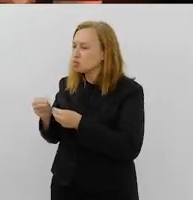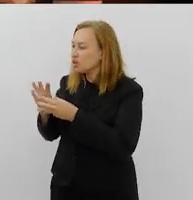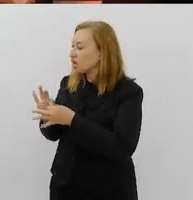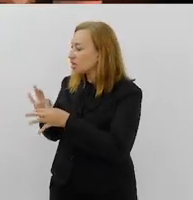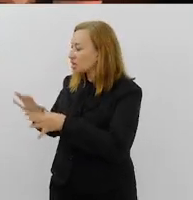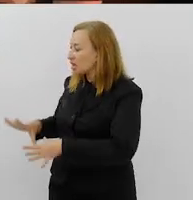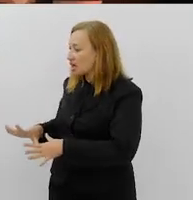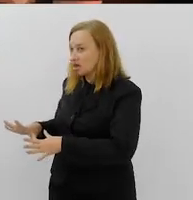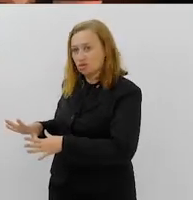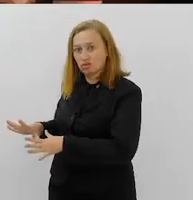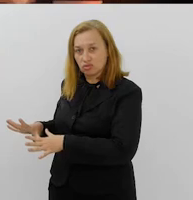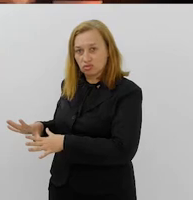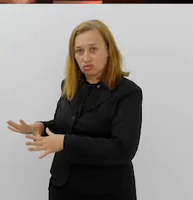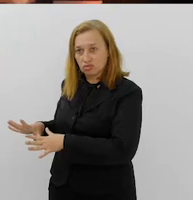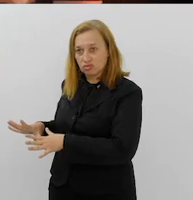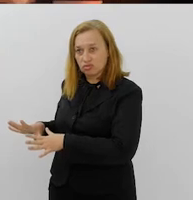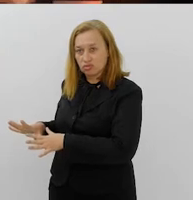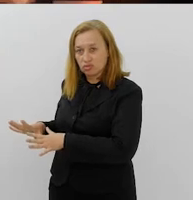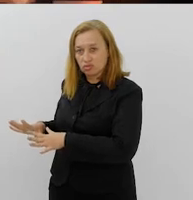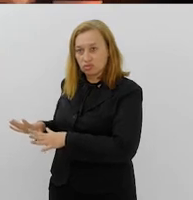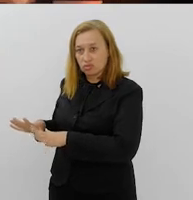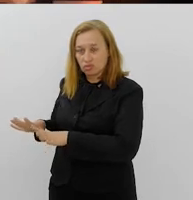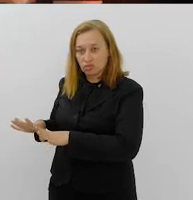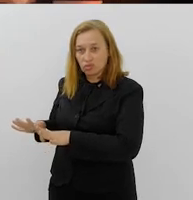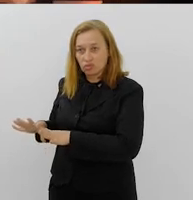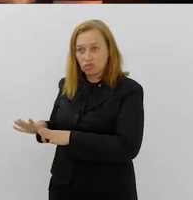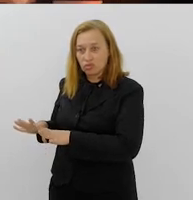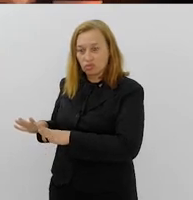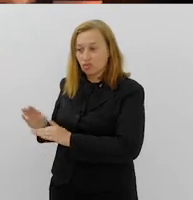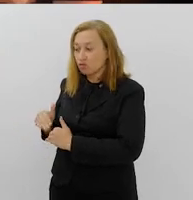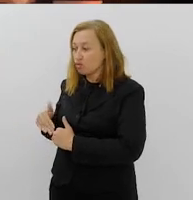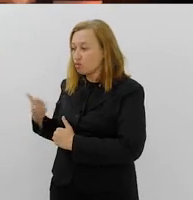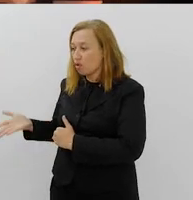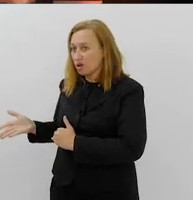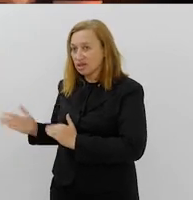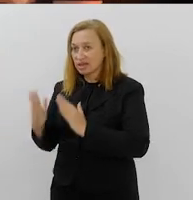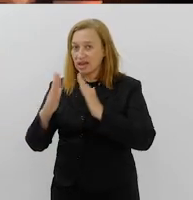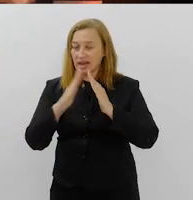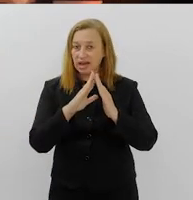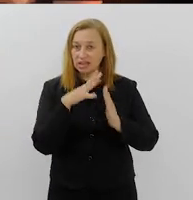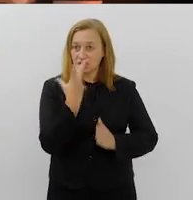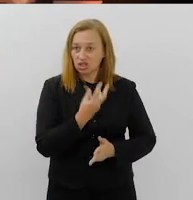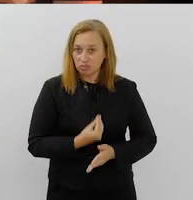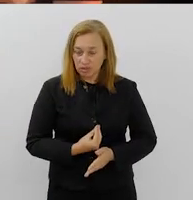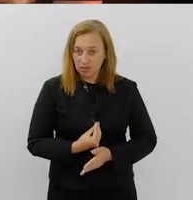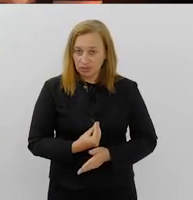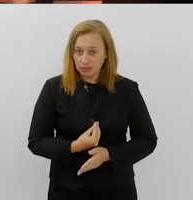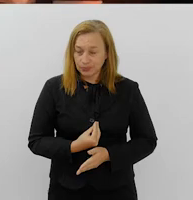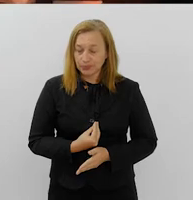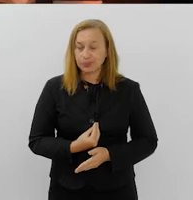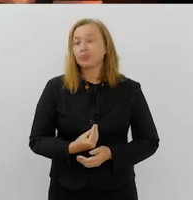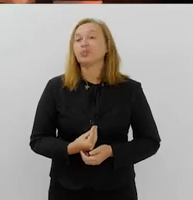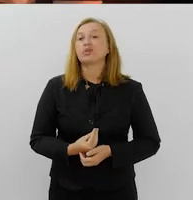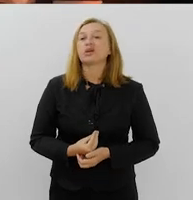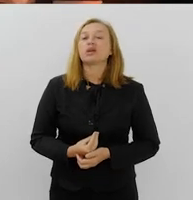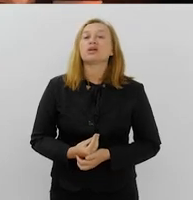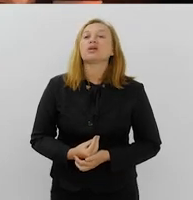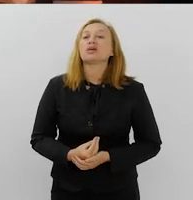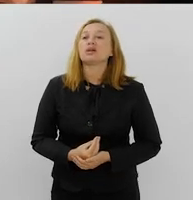um saquinho nas costas e vou para minha casa espírita, vou para minha jornada religiosa. Na porta eu